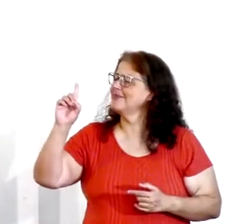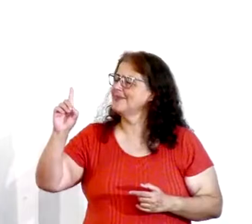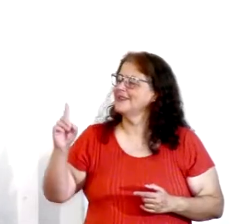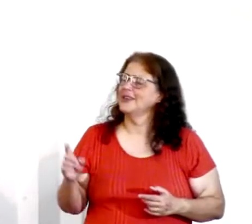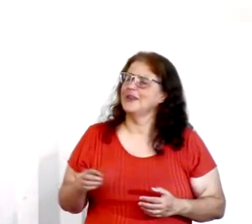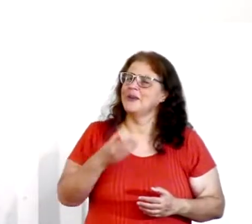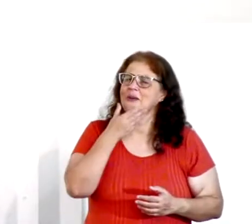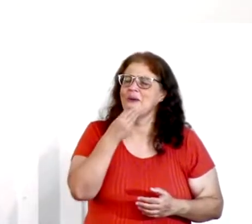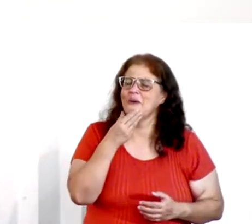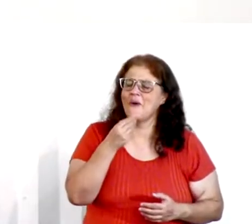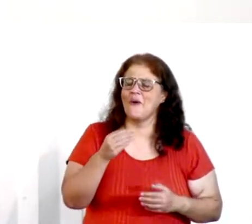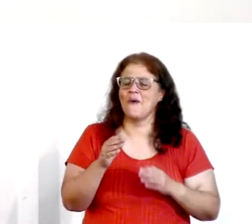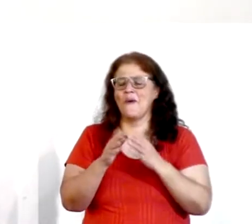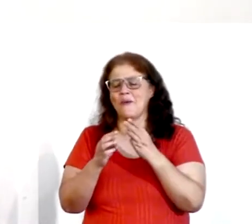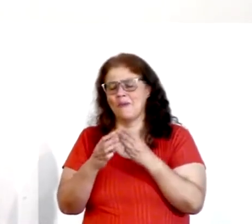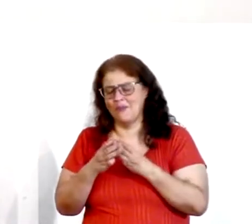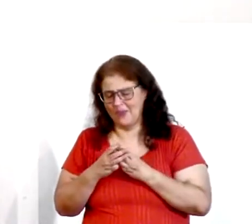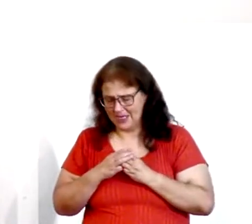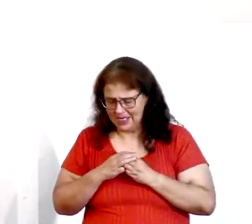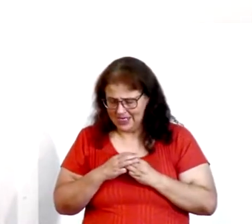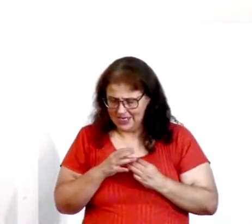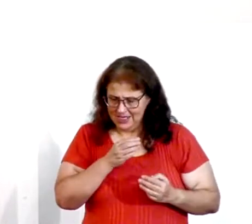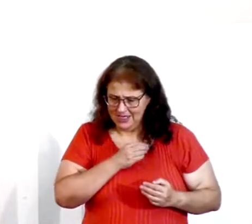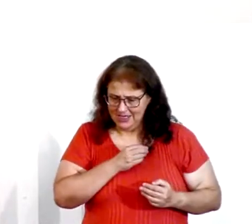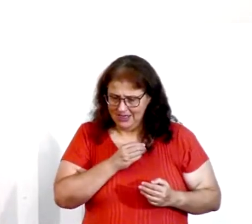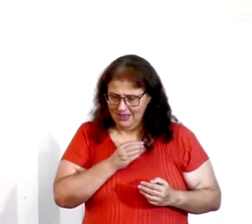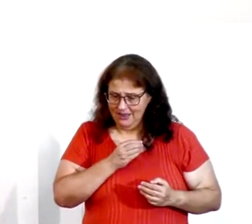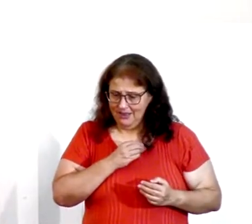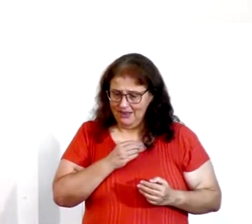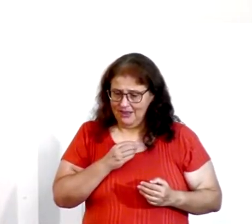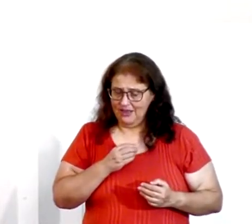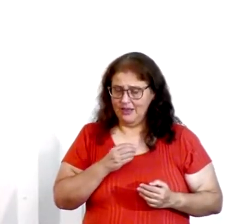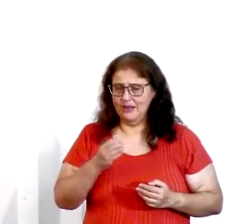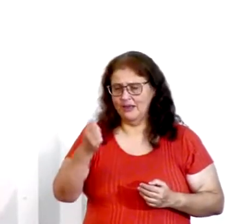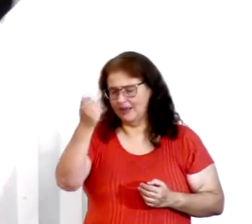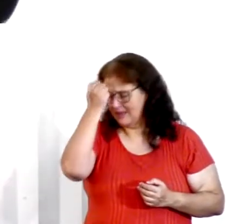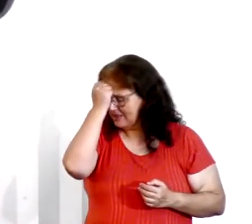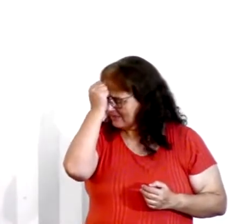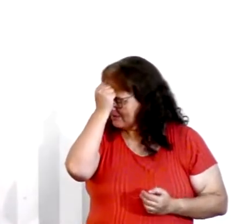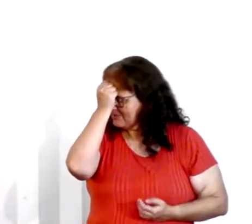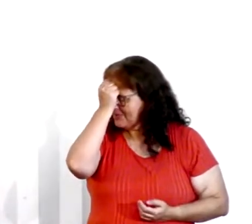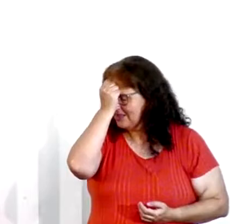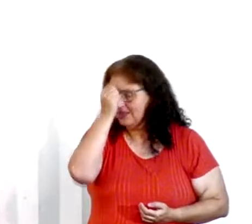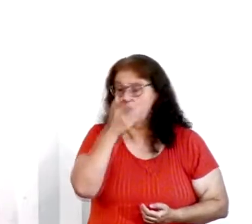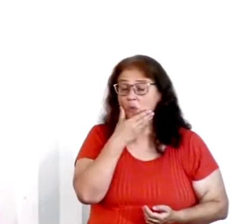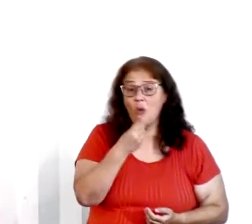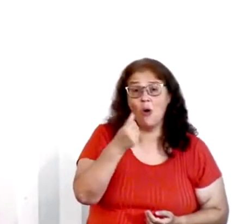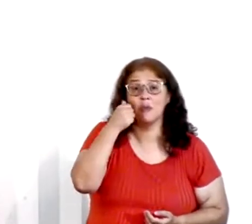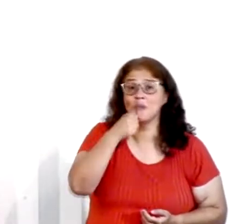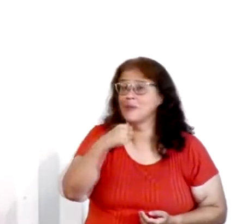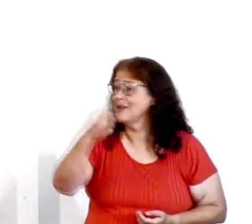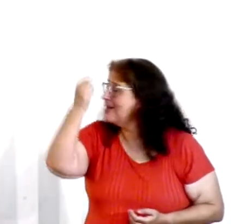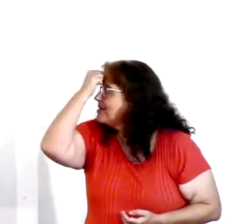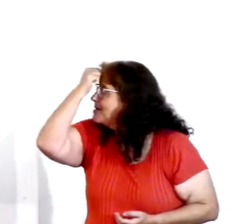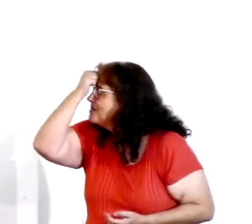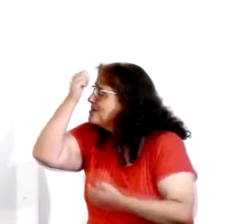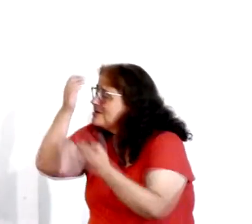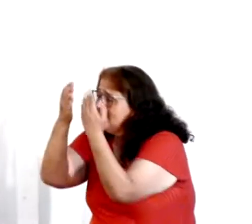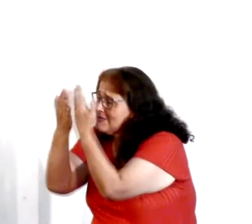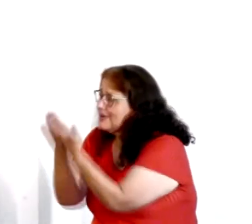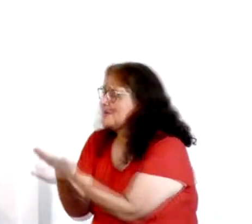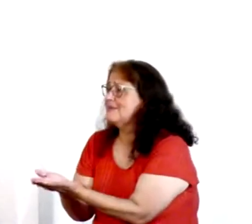homem arrependido, um coração de um homem e de uma mulher que chega diante dele e diz